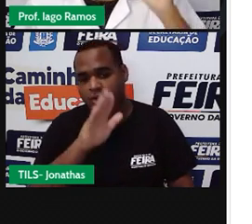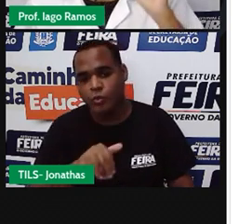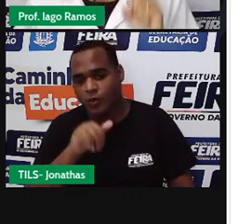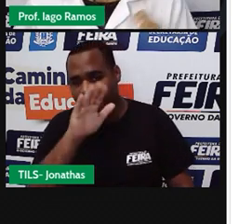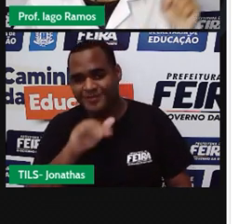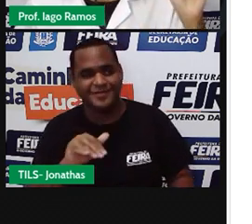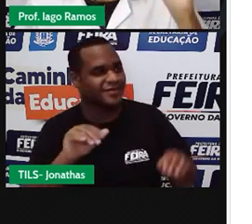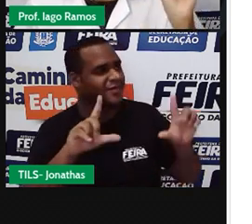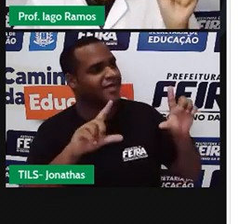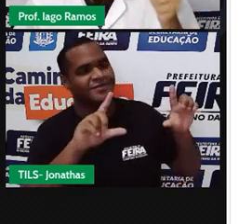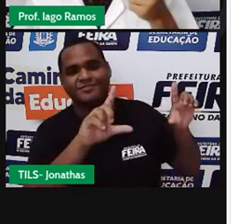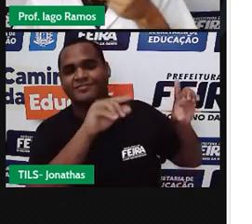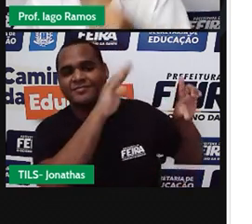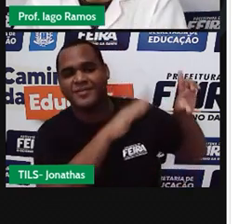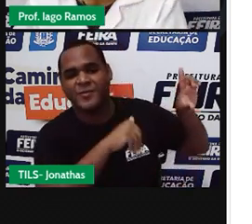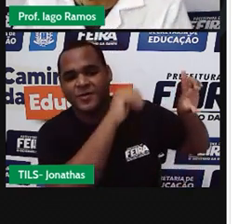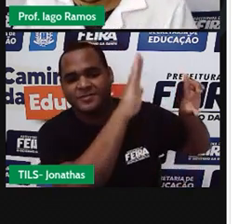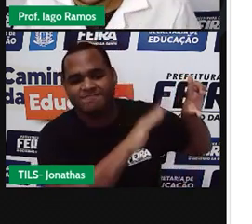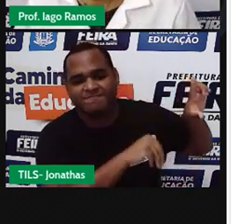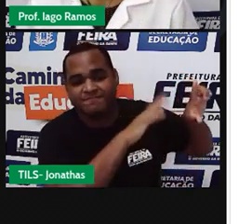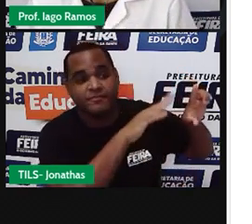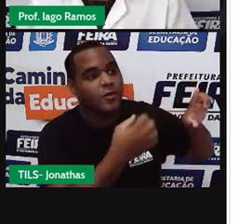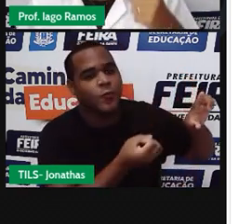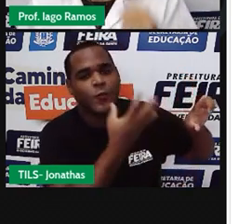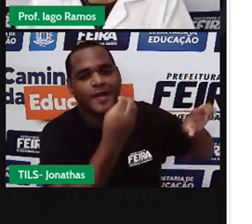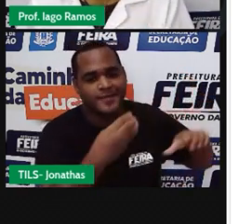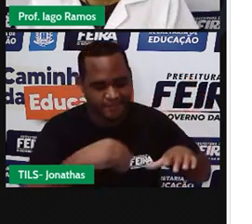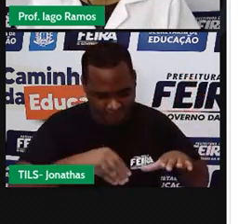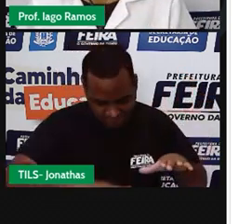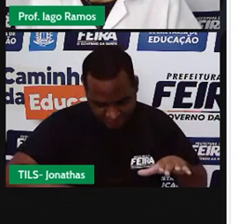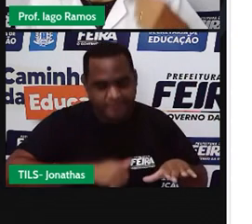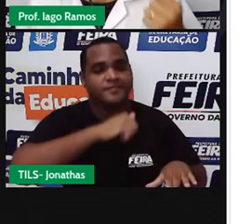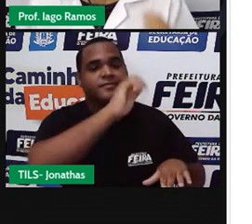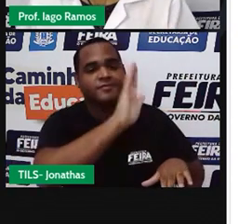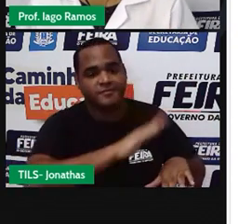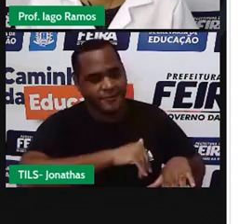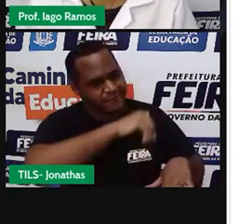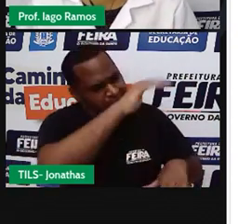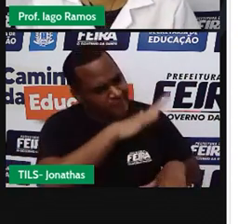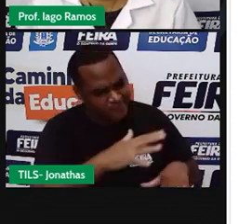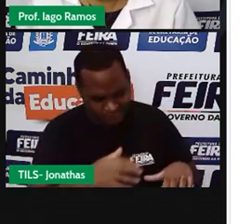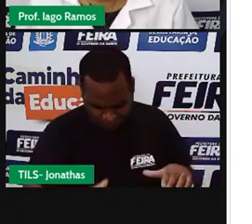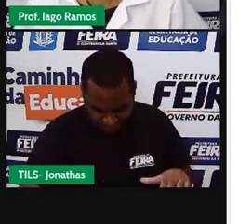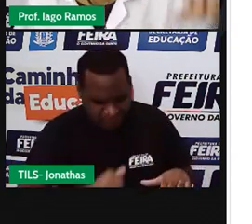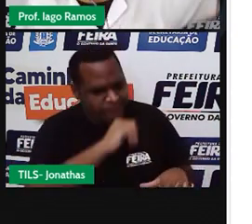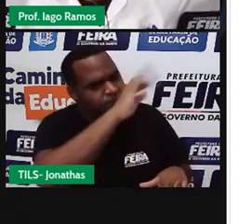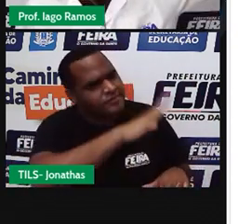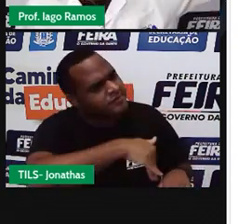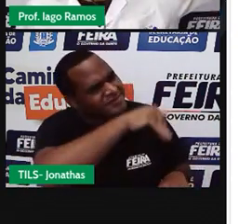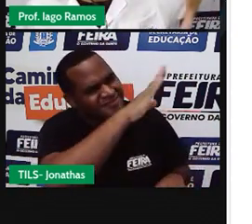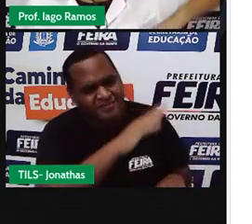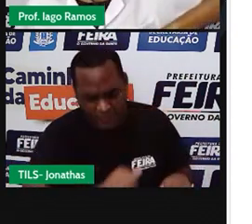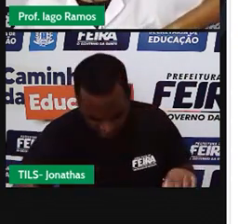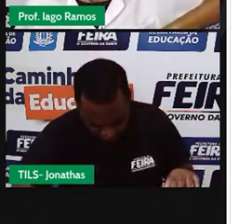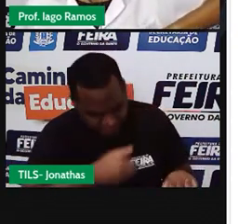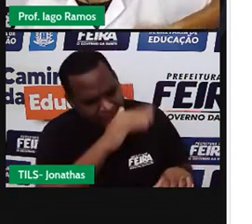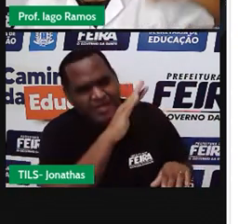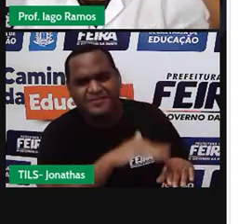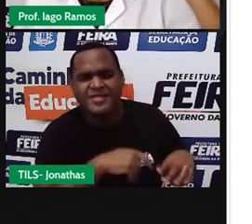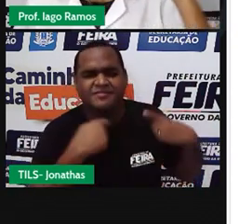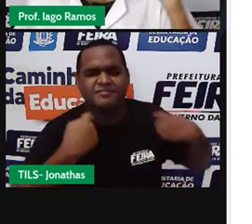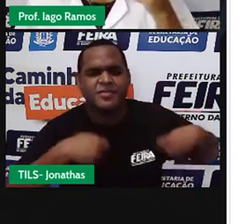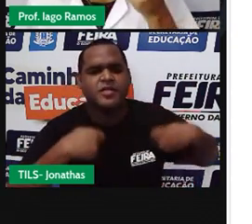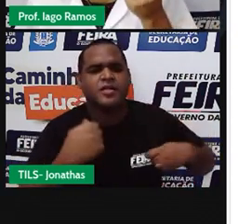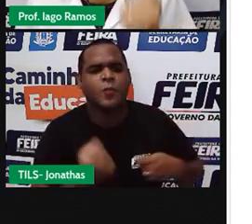uma parede ali o quanto de tinta é necessário para pintar aquela parede para forrar aquela